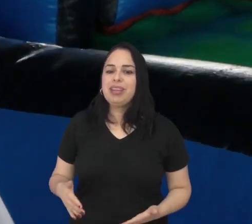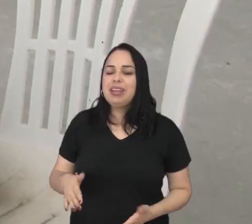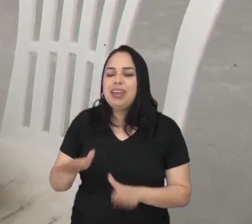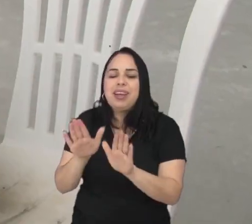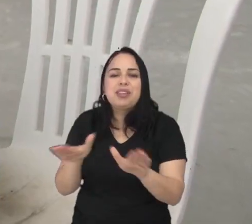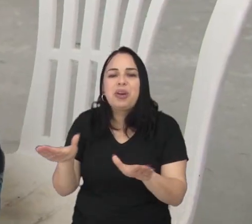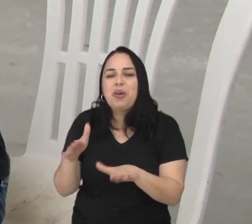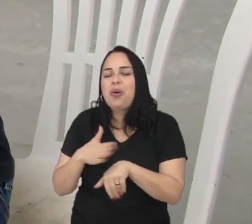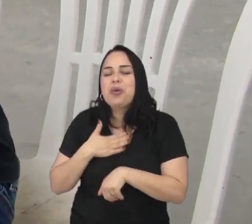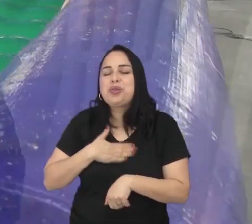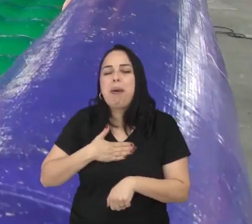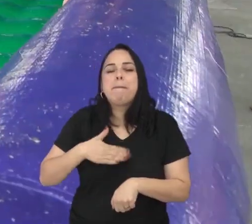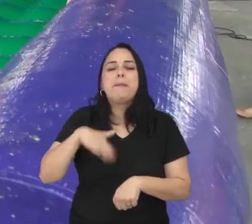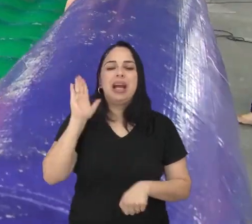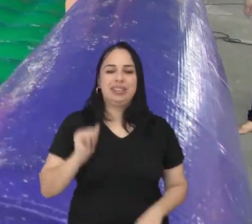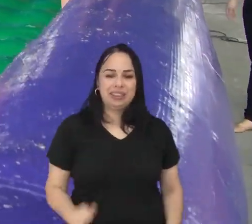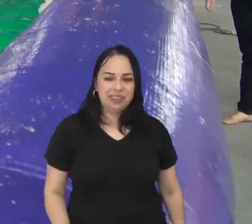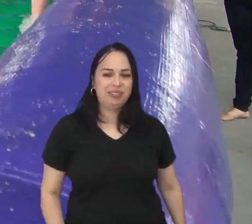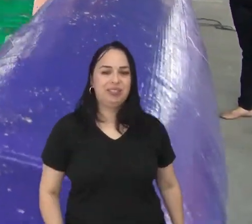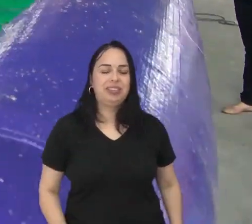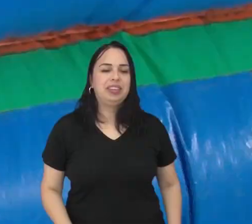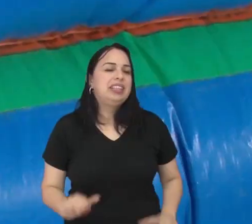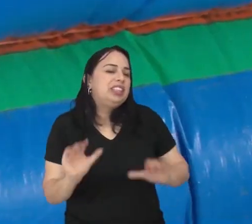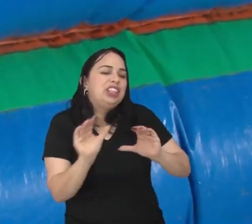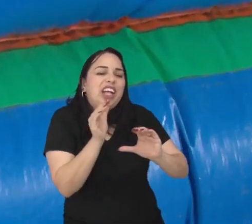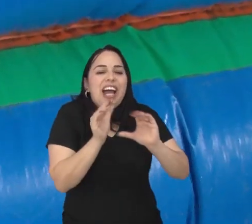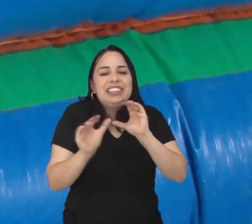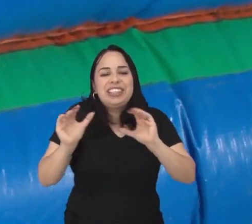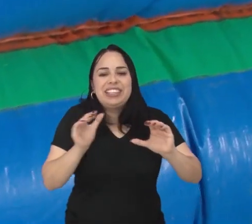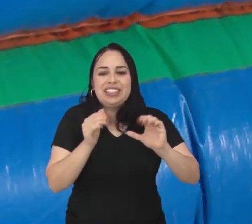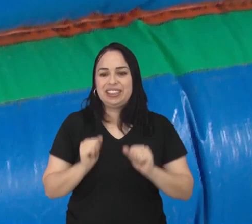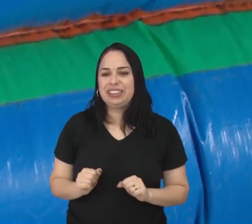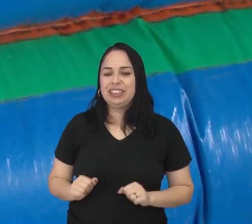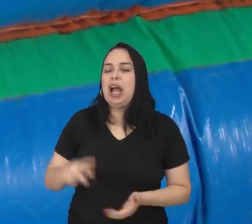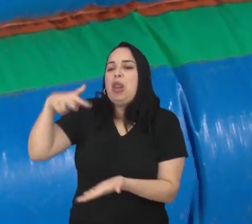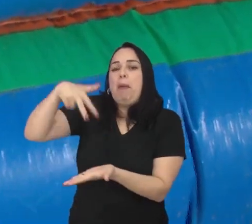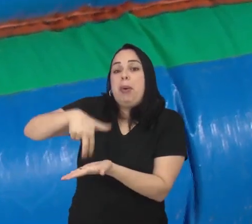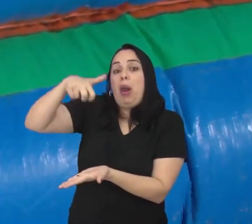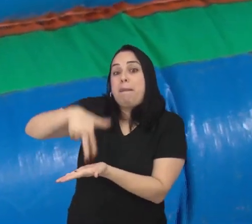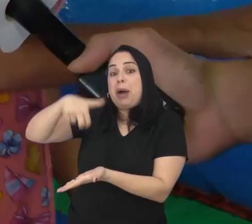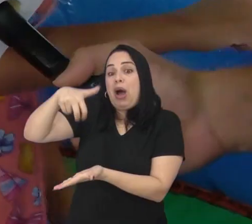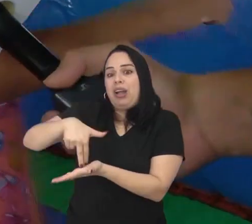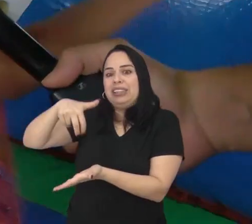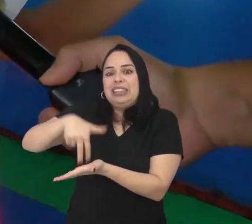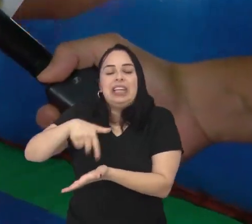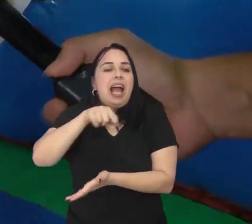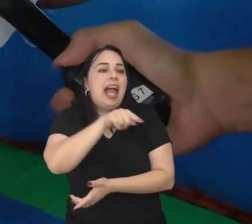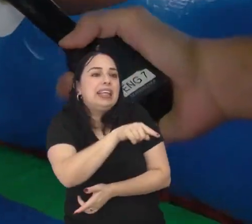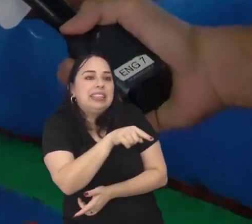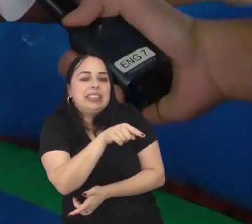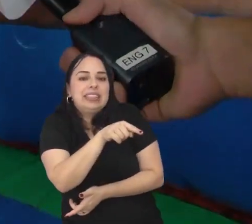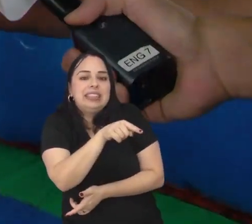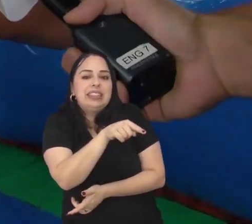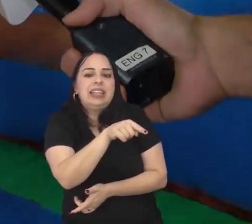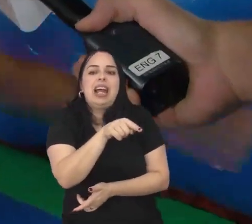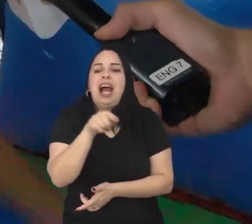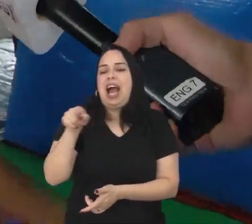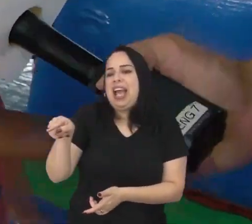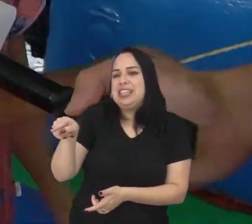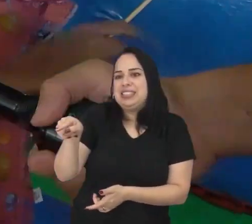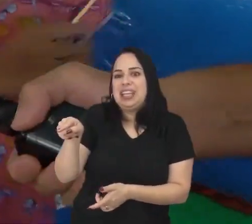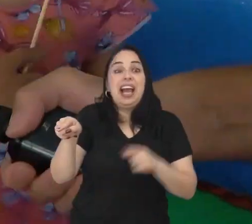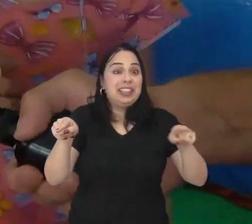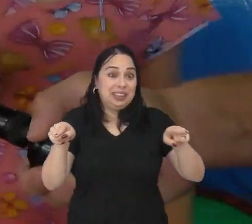mesmo. E o que será que a criançada mais gostou? De cantar música. O pula-pula,